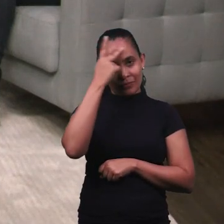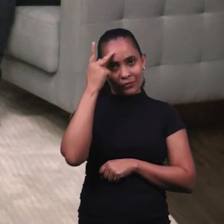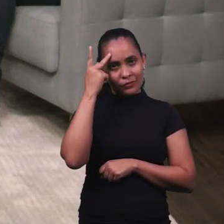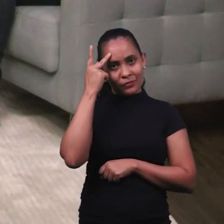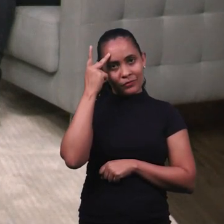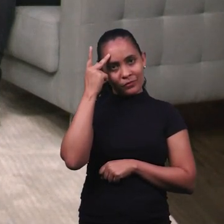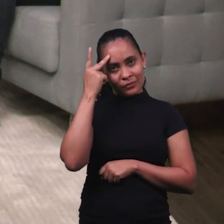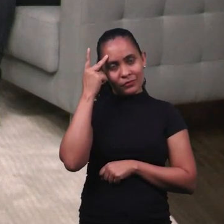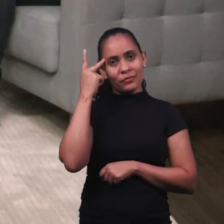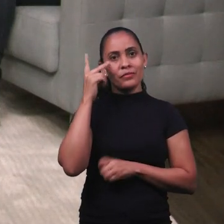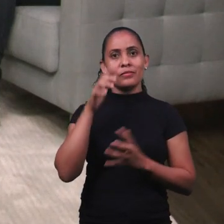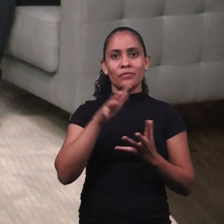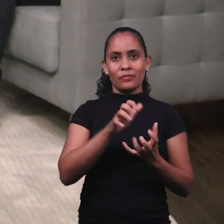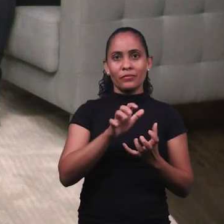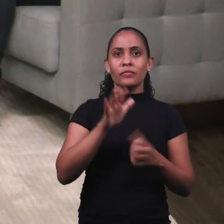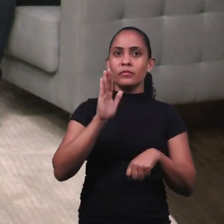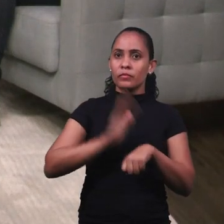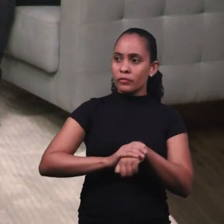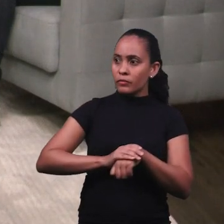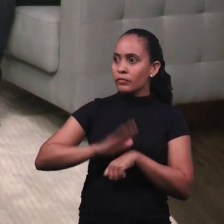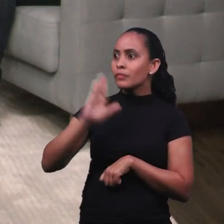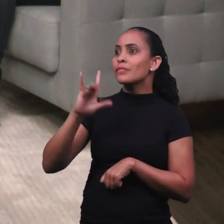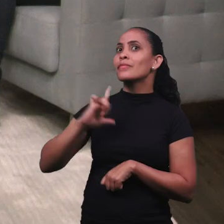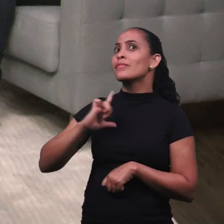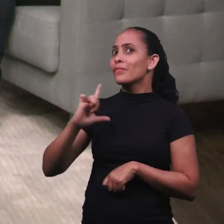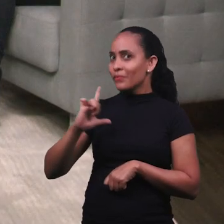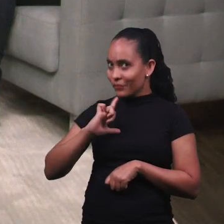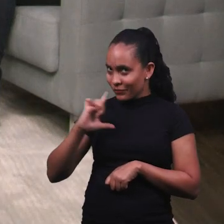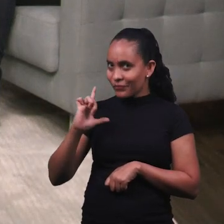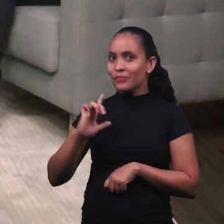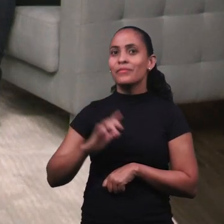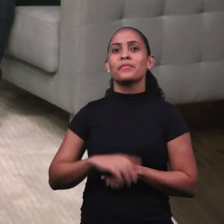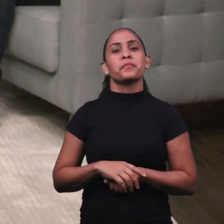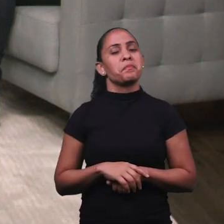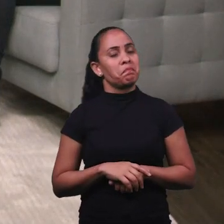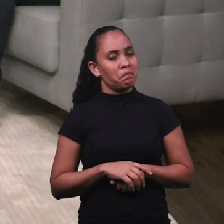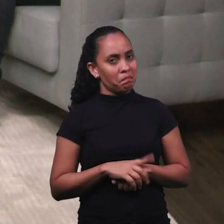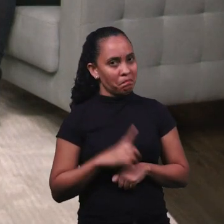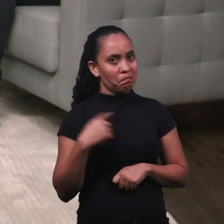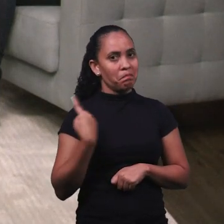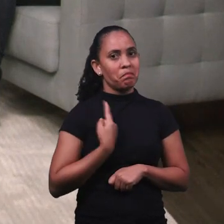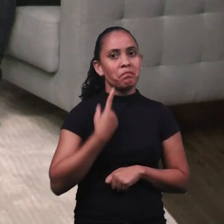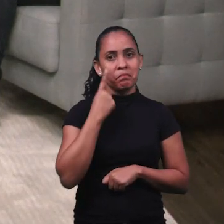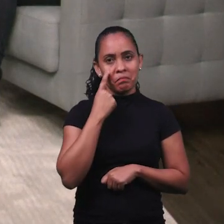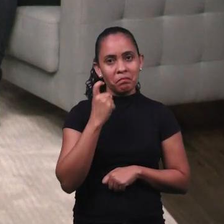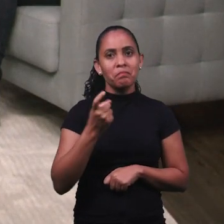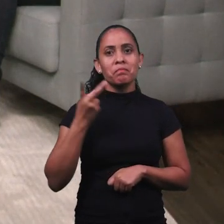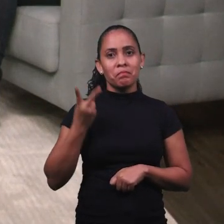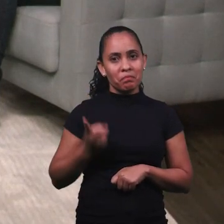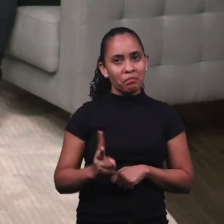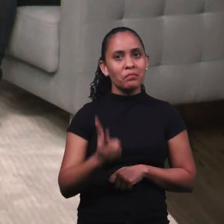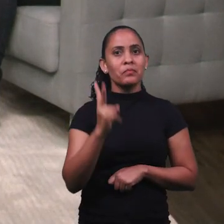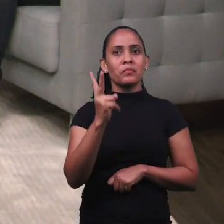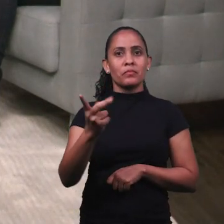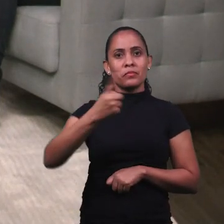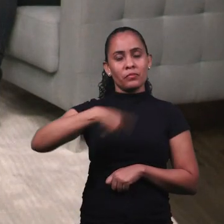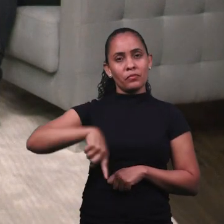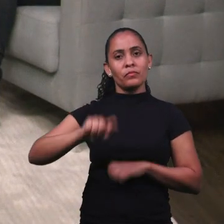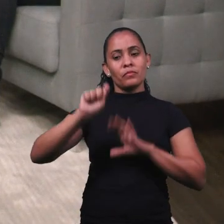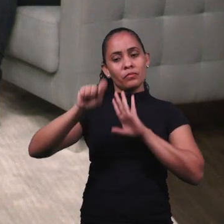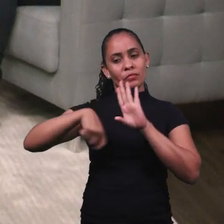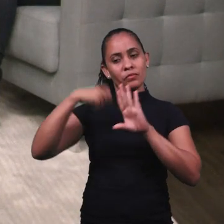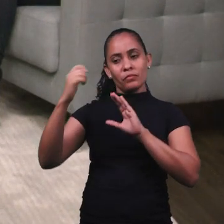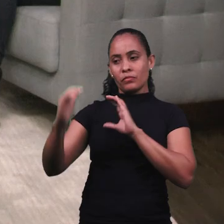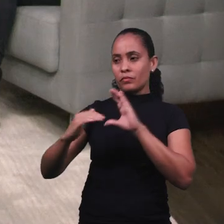ele disse, né, dá para fazer mais, com certeza dá para fazer mais edições, e o nosso interesse é esse mesmo, de que os